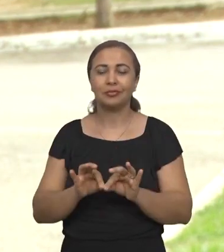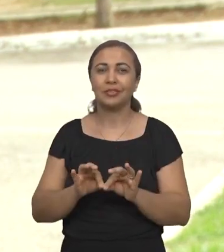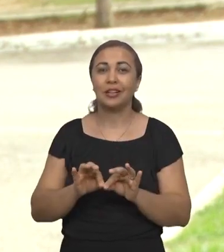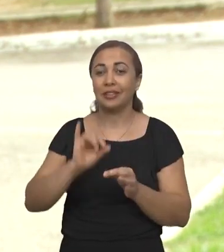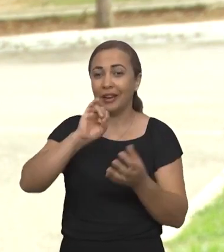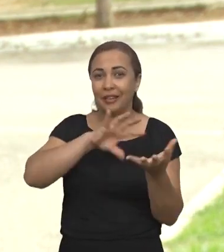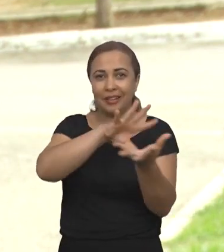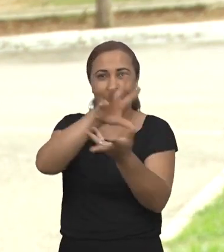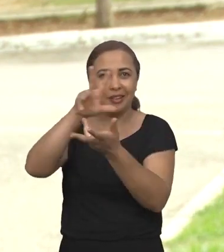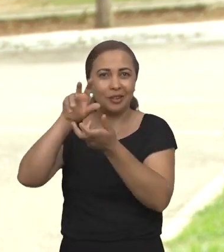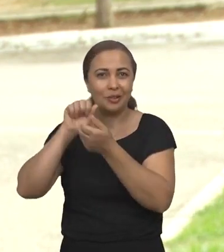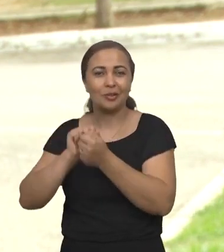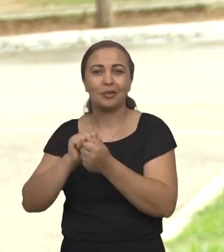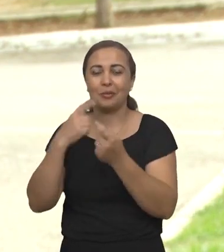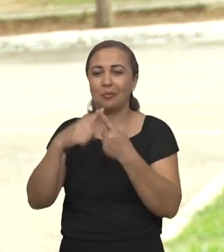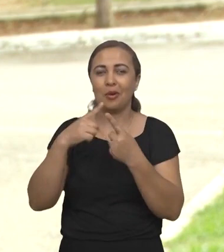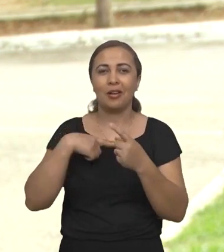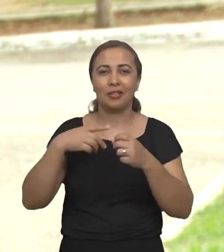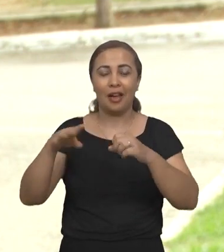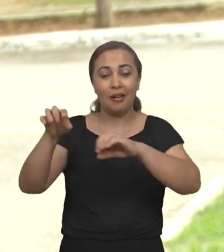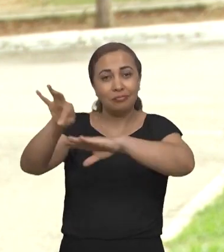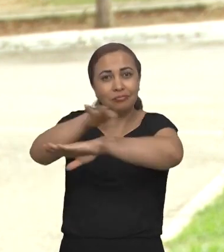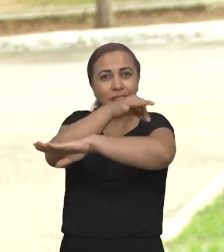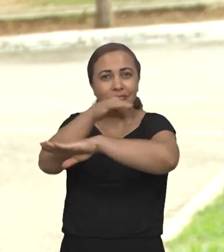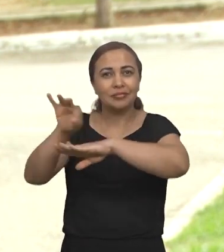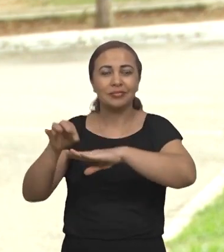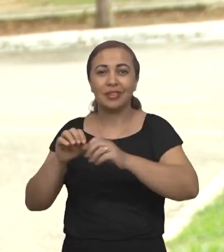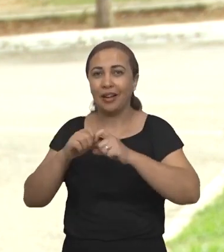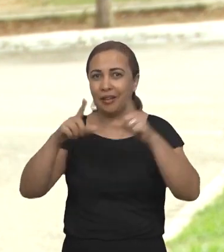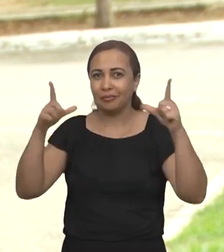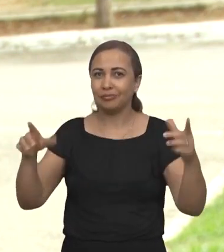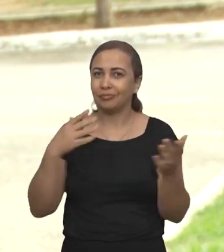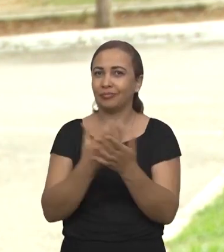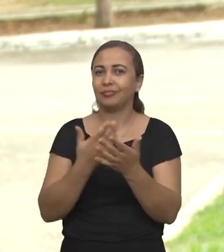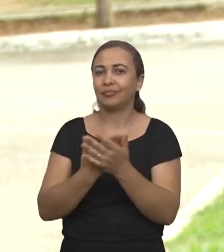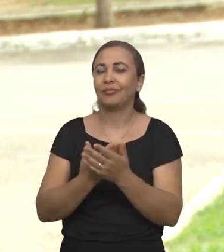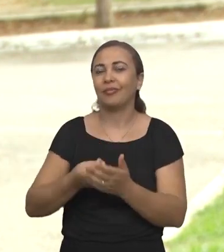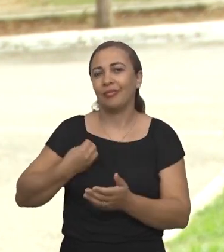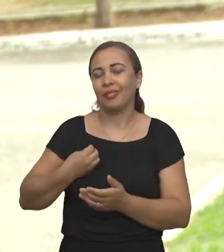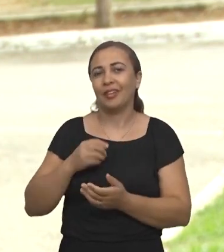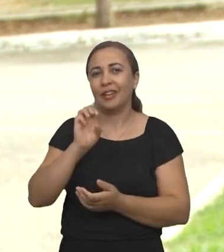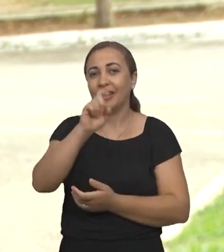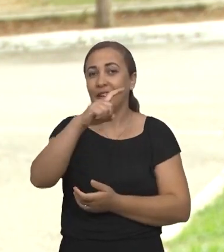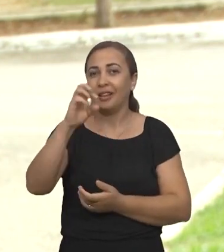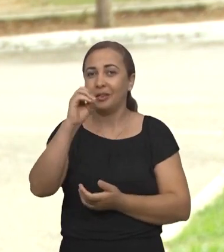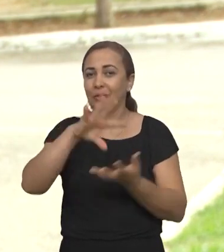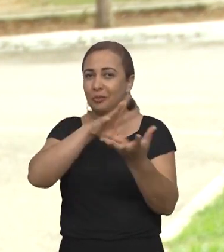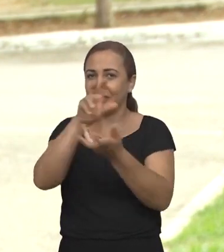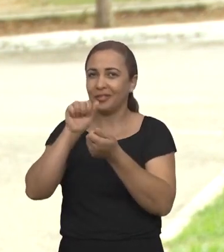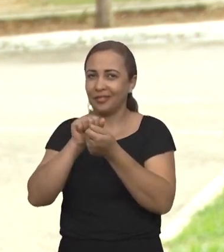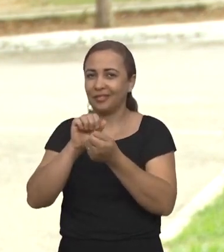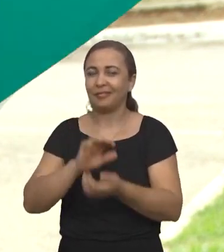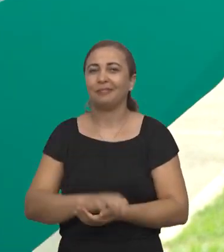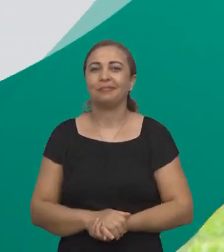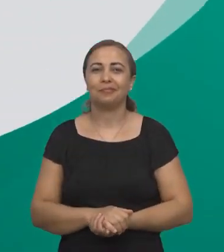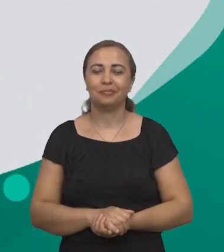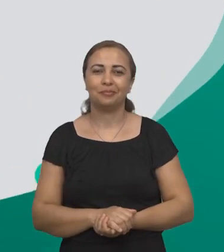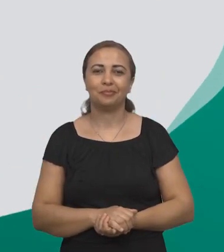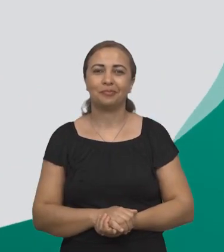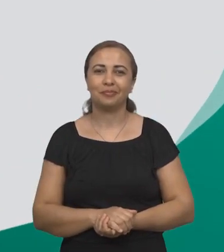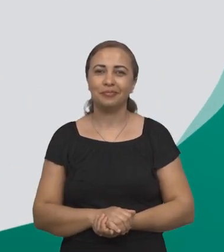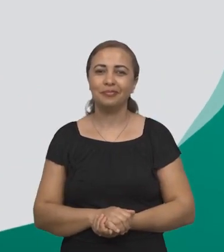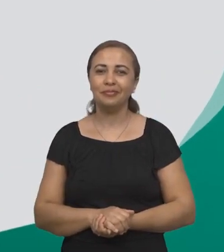projeto astronômico internacional com um equipamento que amplia o estudo da existência de exoplanetas.